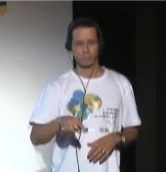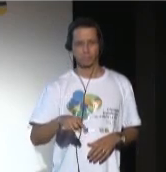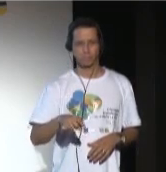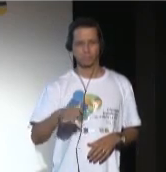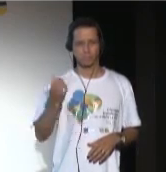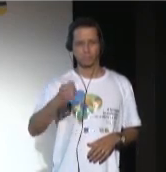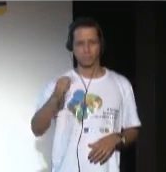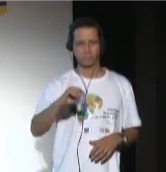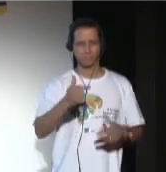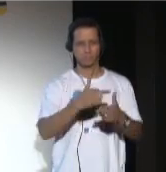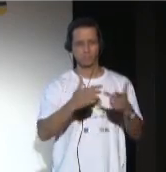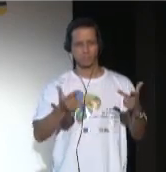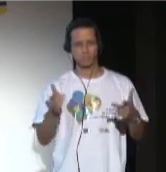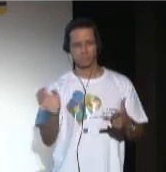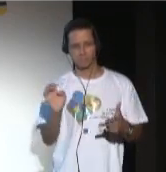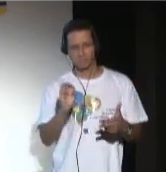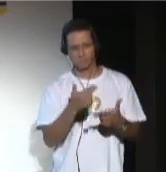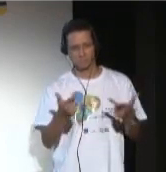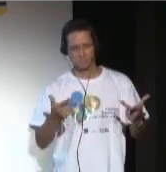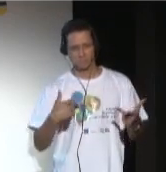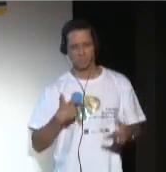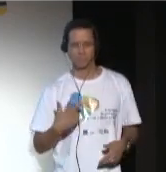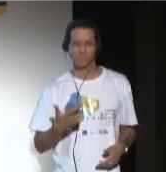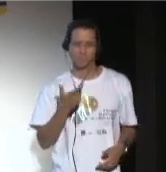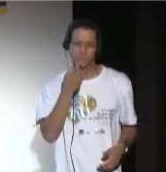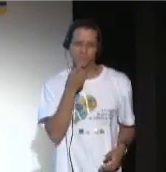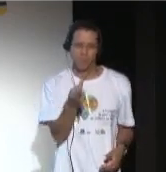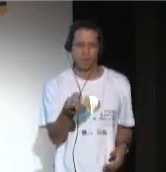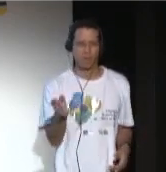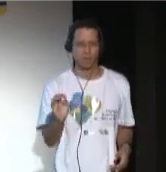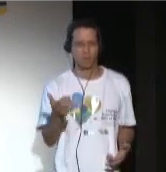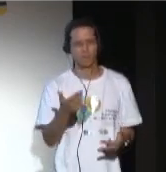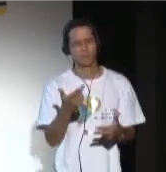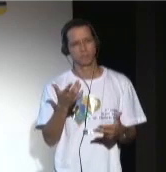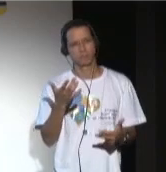tradução de mariquinha. Não é legal chamar ninguém de mariquinha, né?